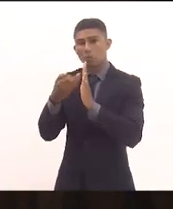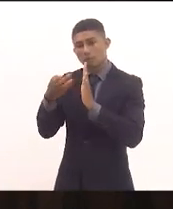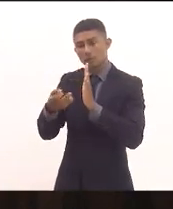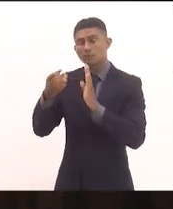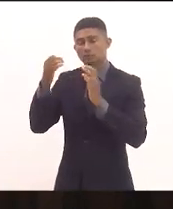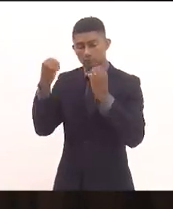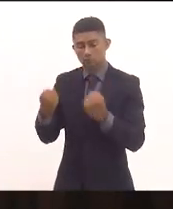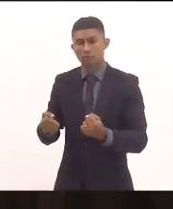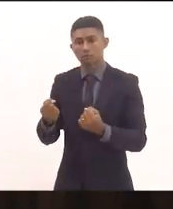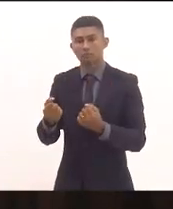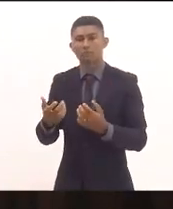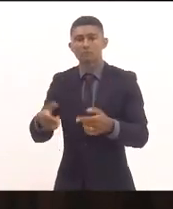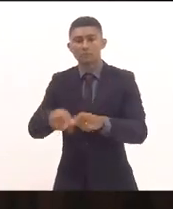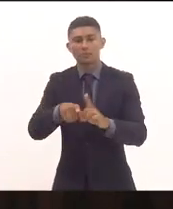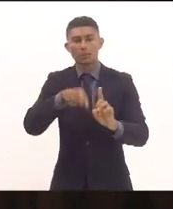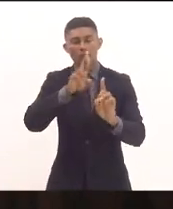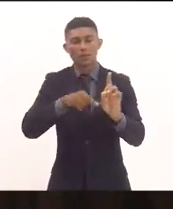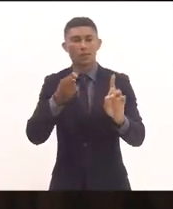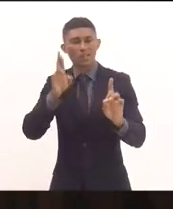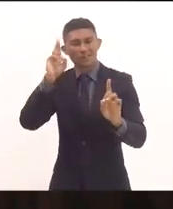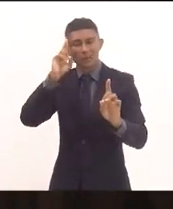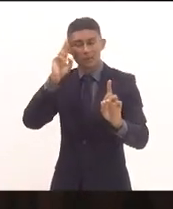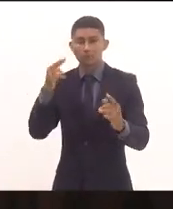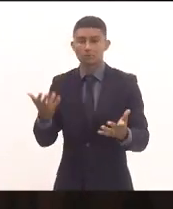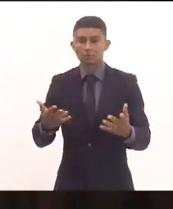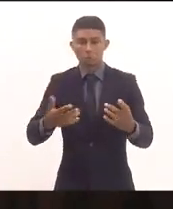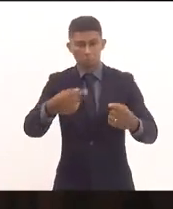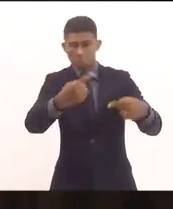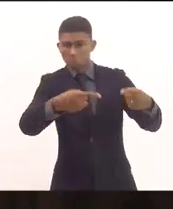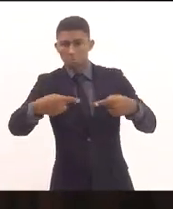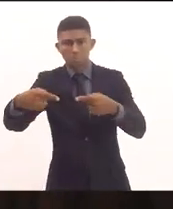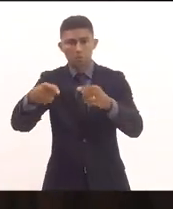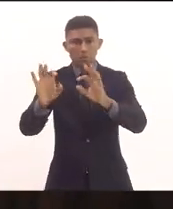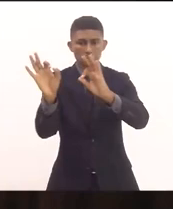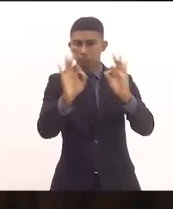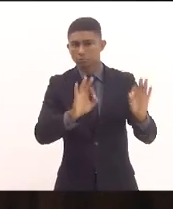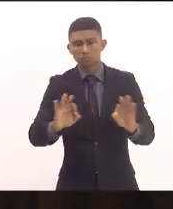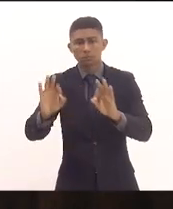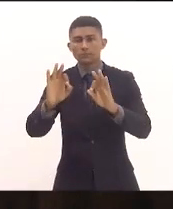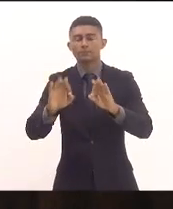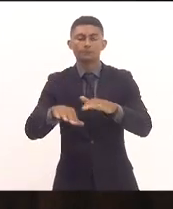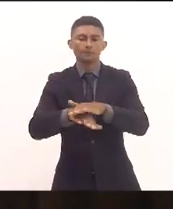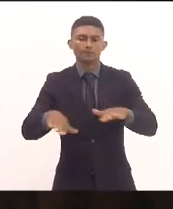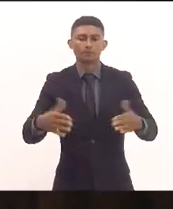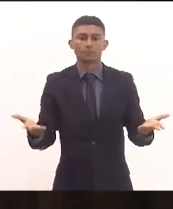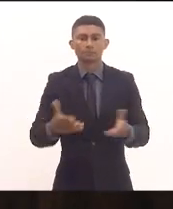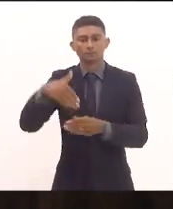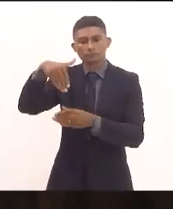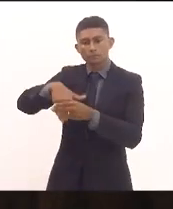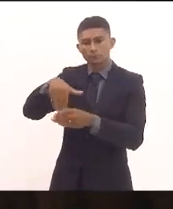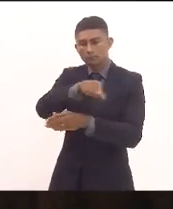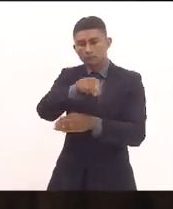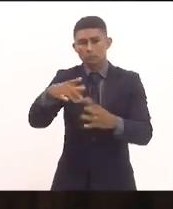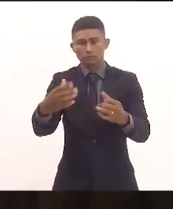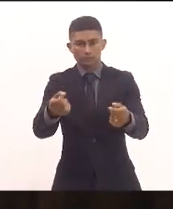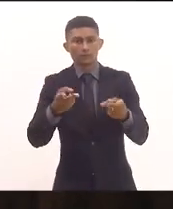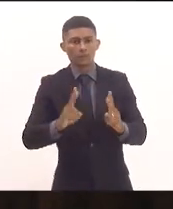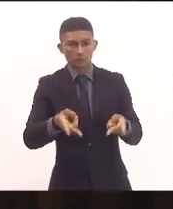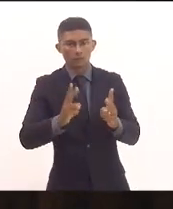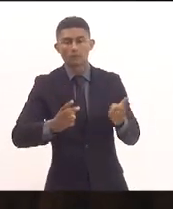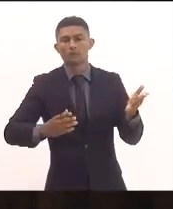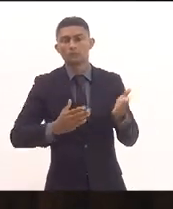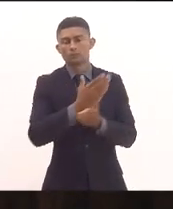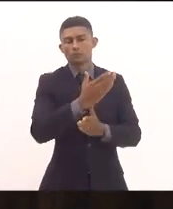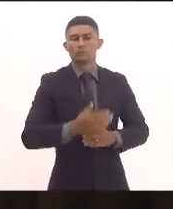Externas, favorável, relator, deputado Rosenberg Reis. Em discussão, não havendo quem queira discutir, encerrada a discussão. Em votação, os senhores que aprovam, permaneçam como